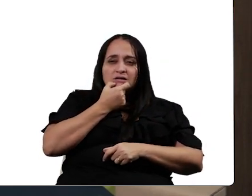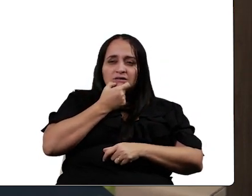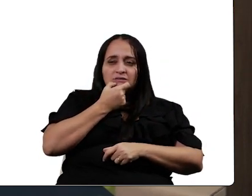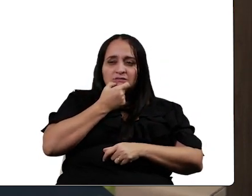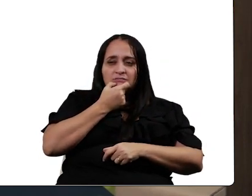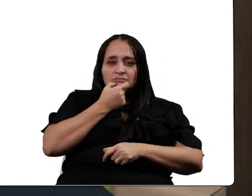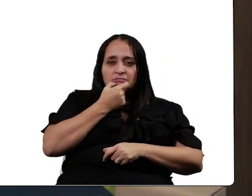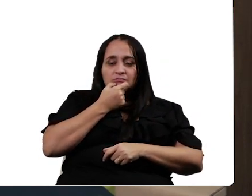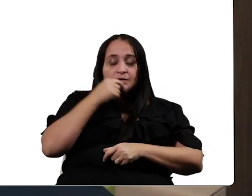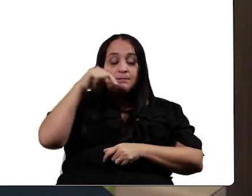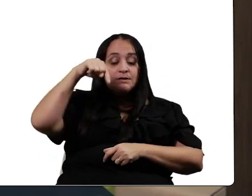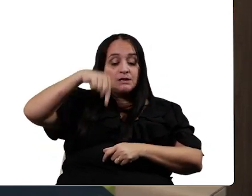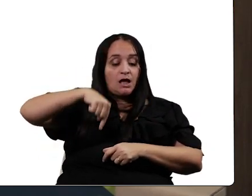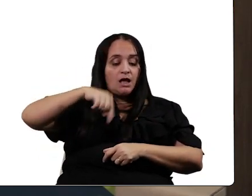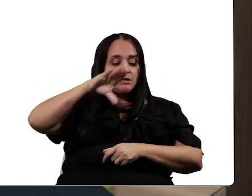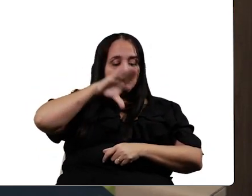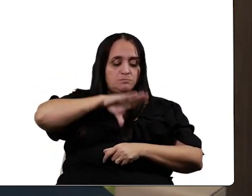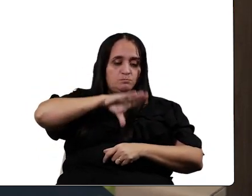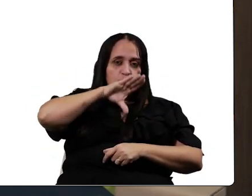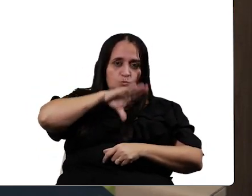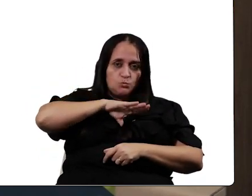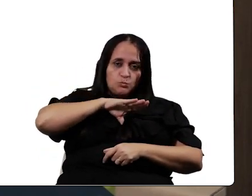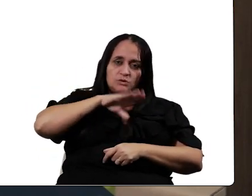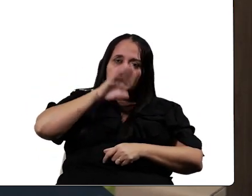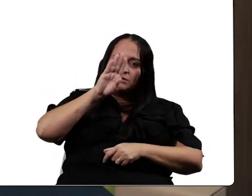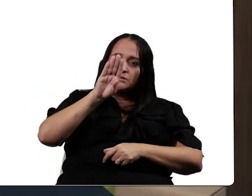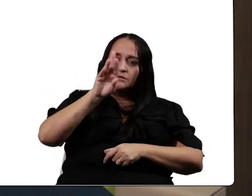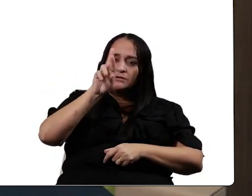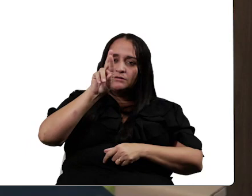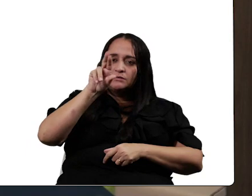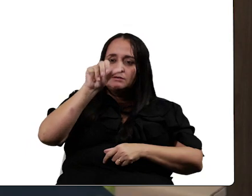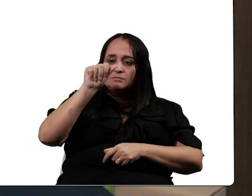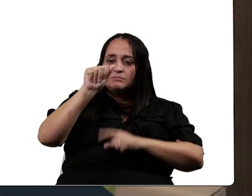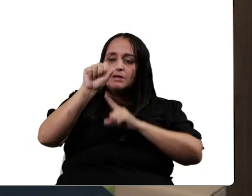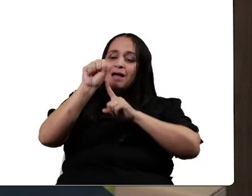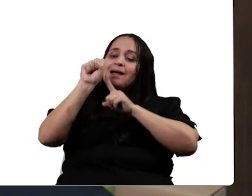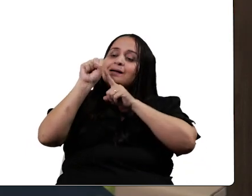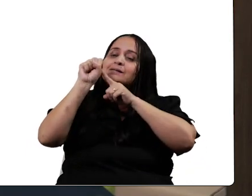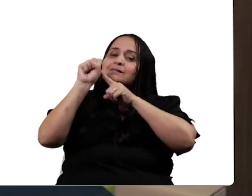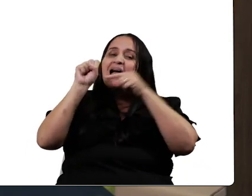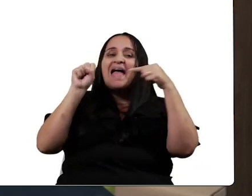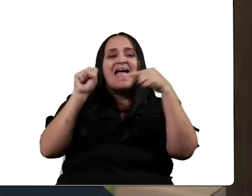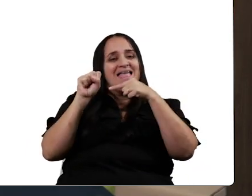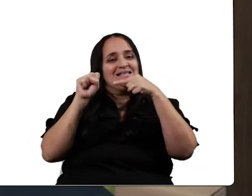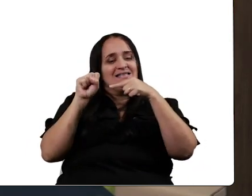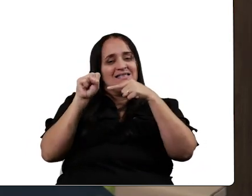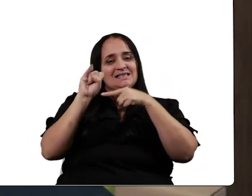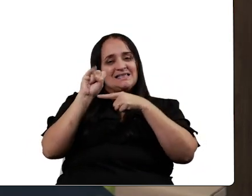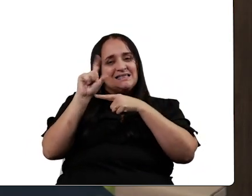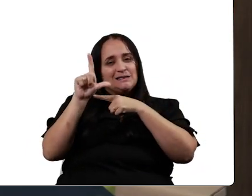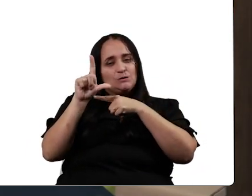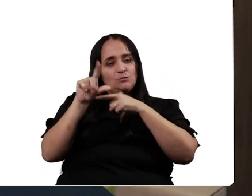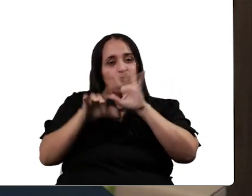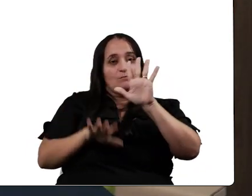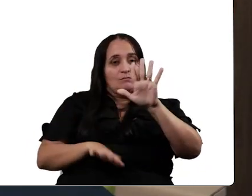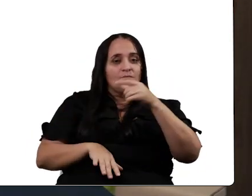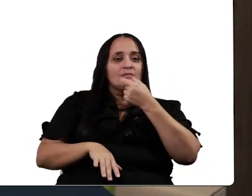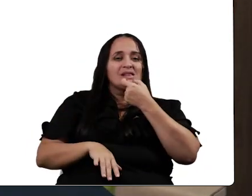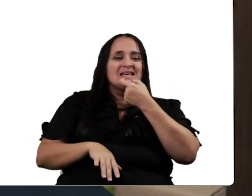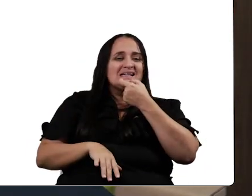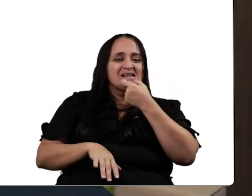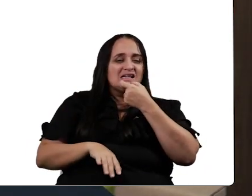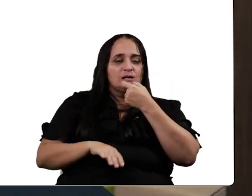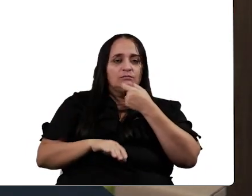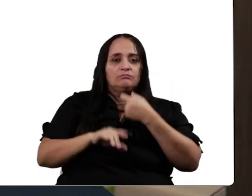escreve com S. Mas em inglês, Brasil escreve com Z.